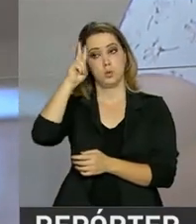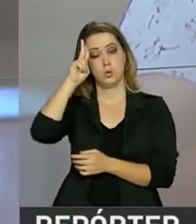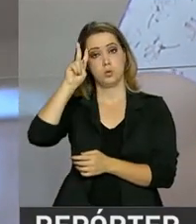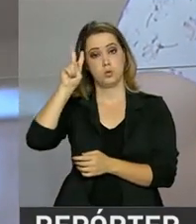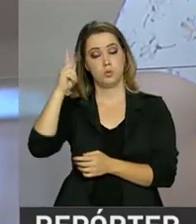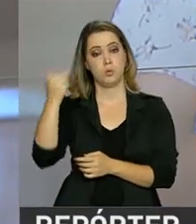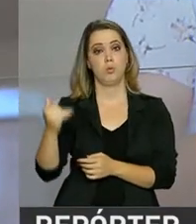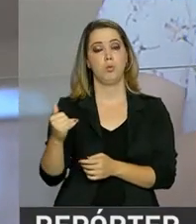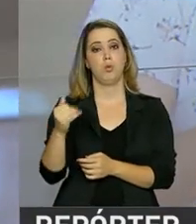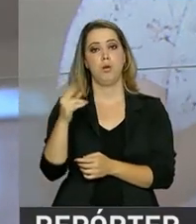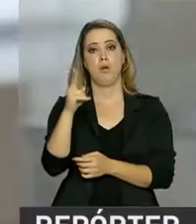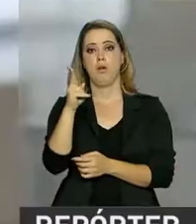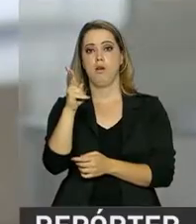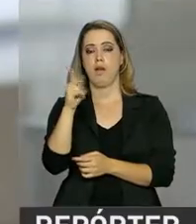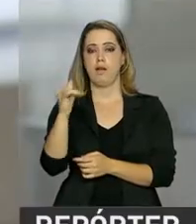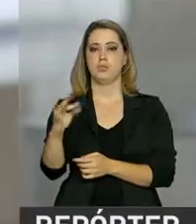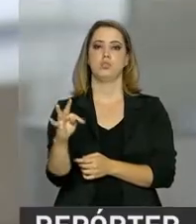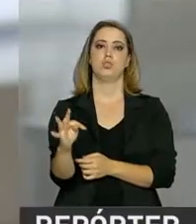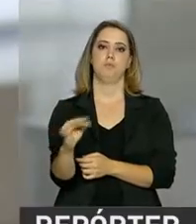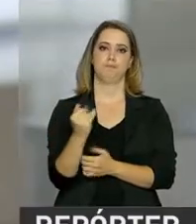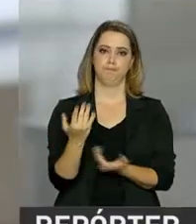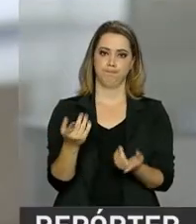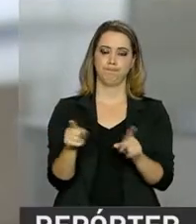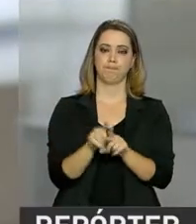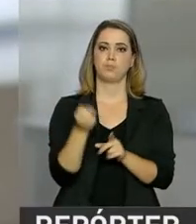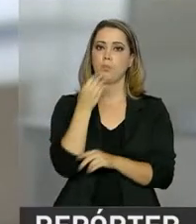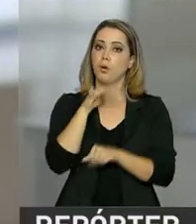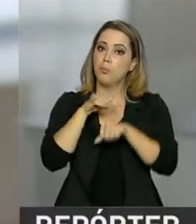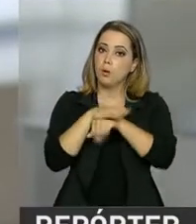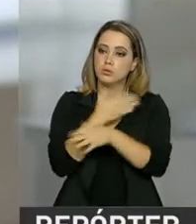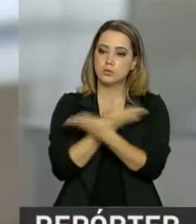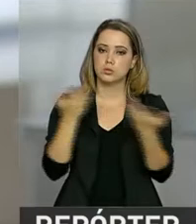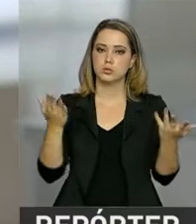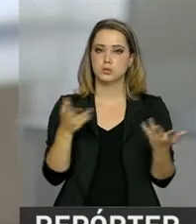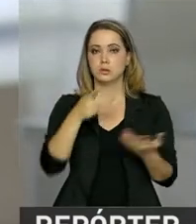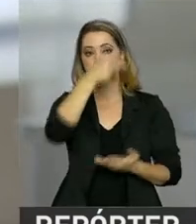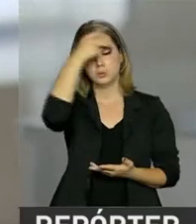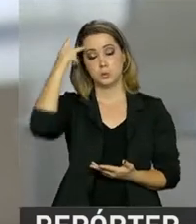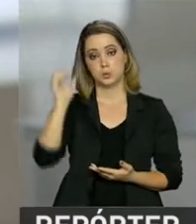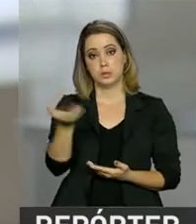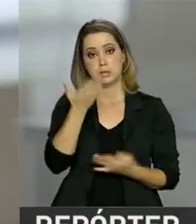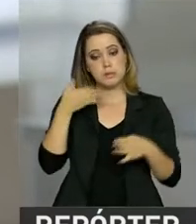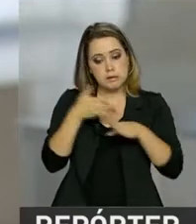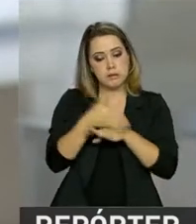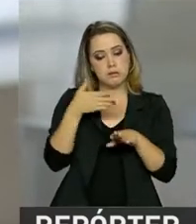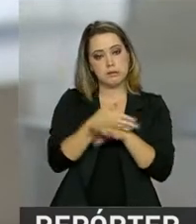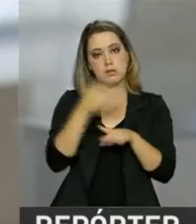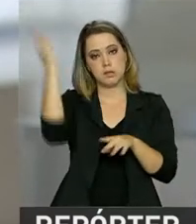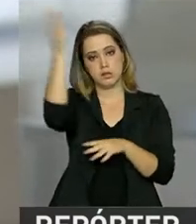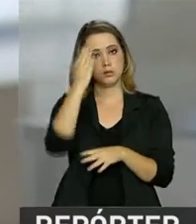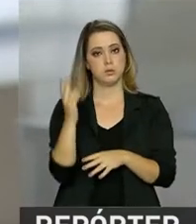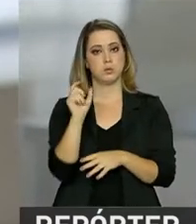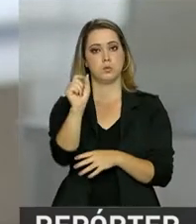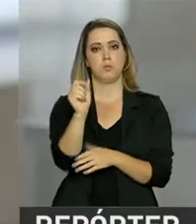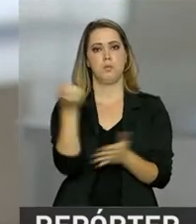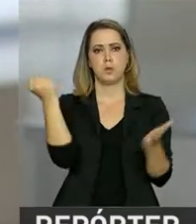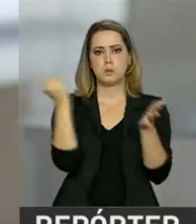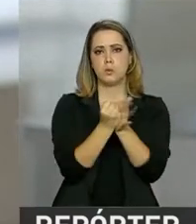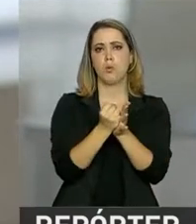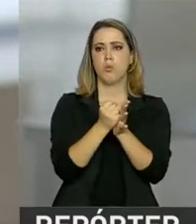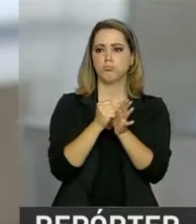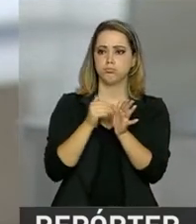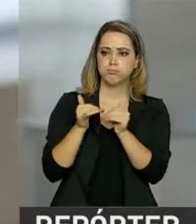noite. Olá, Roberto. Boa noite a todos. O prazo para conseguir o visto permanente de haitianos no Brasil foi prorrogado